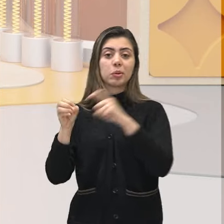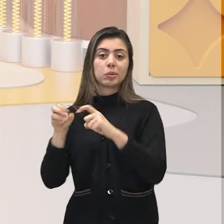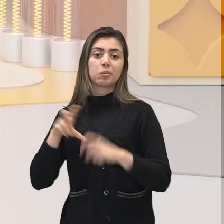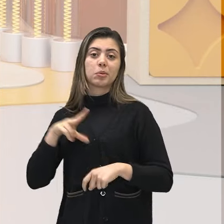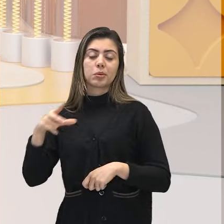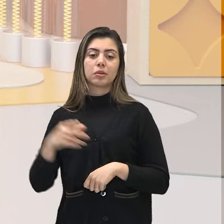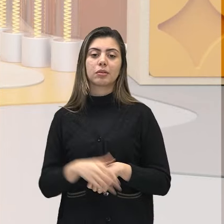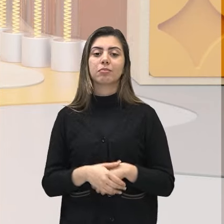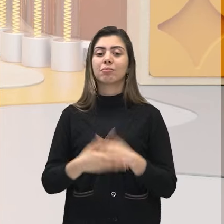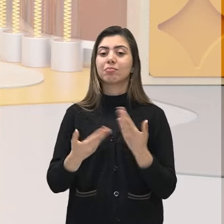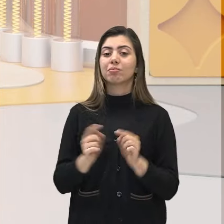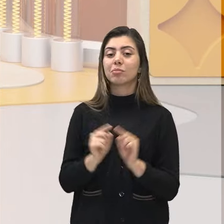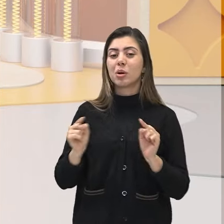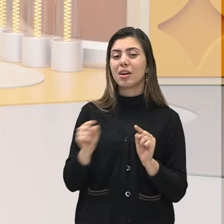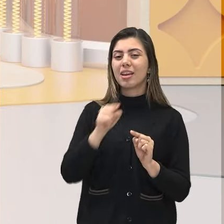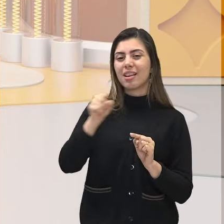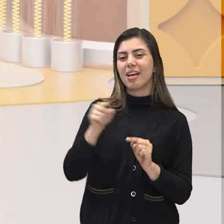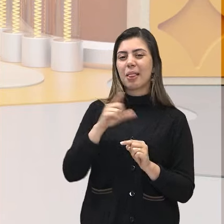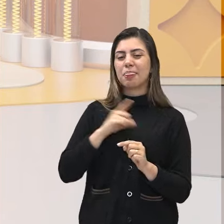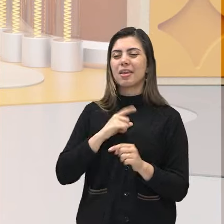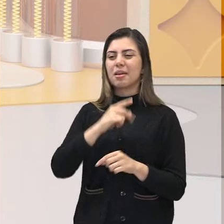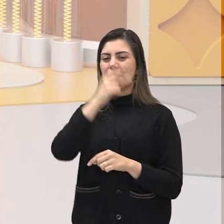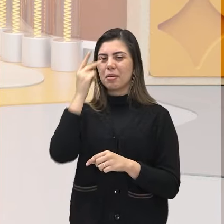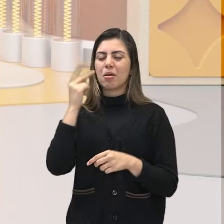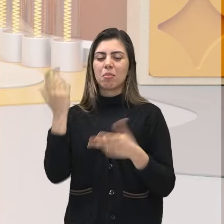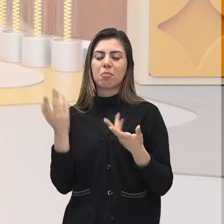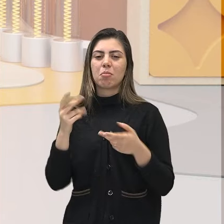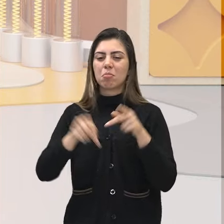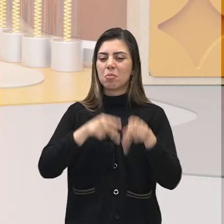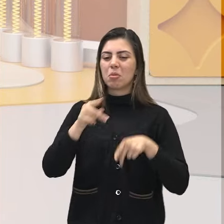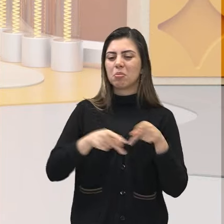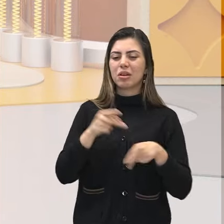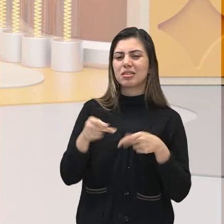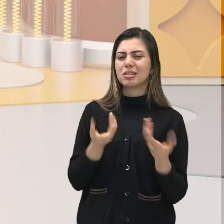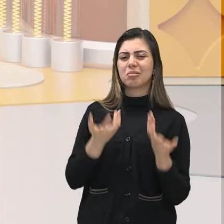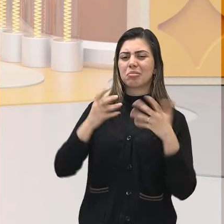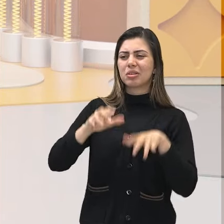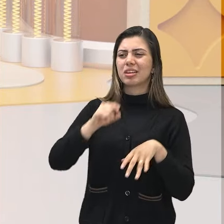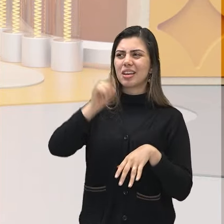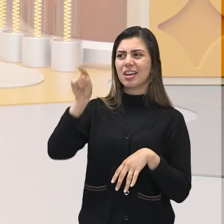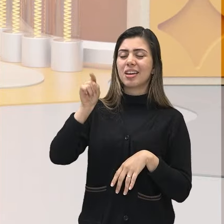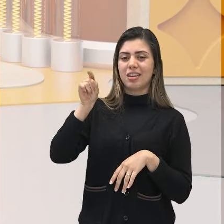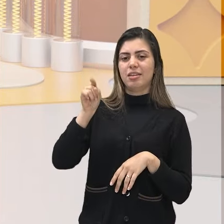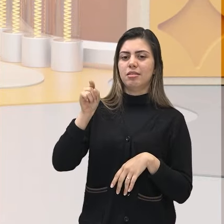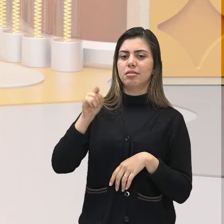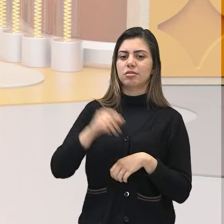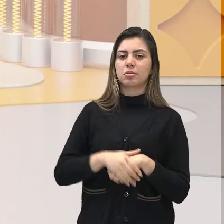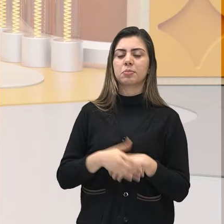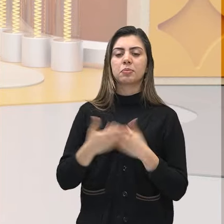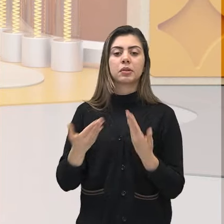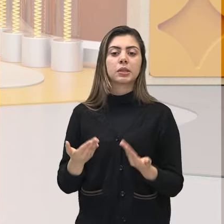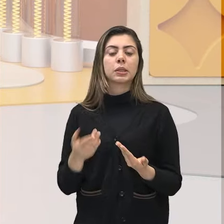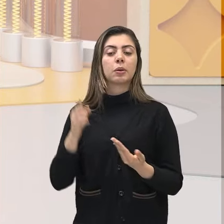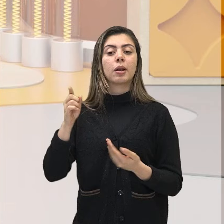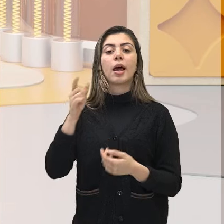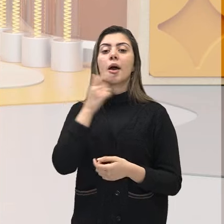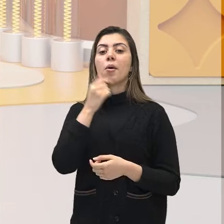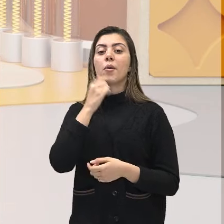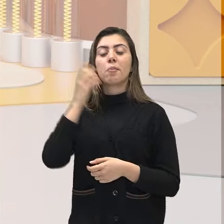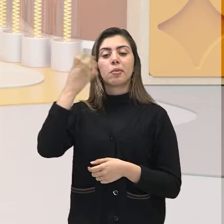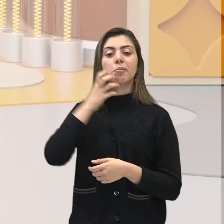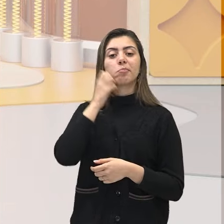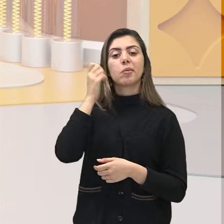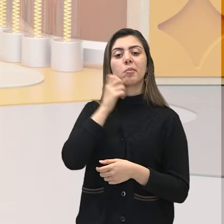os revoltosos do Porto queriam que a família real toda voltasse para Portugal, mas adivinha? Dom João vai deixar um representante aqui